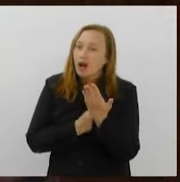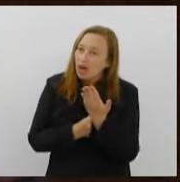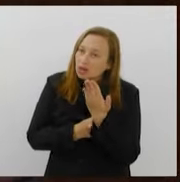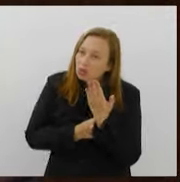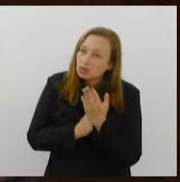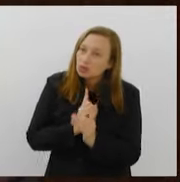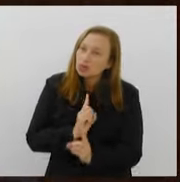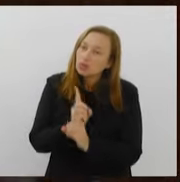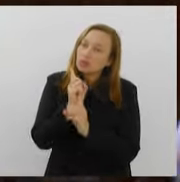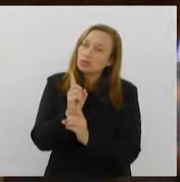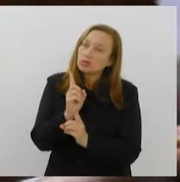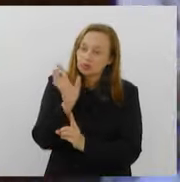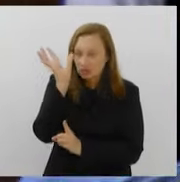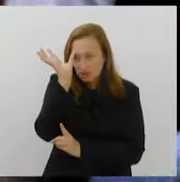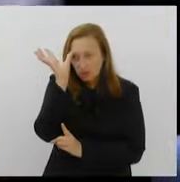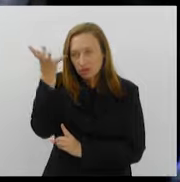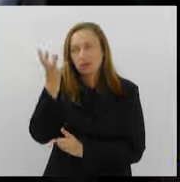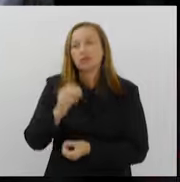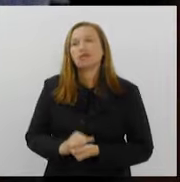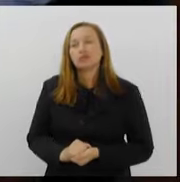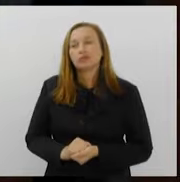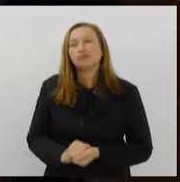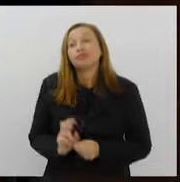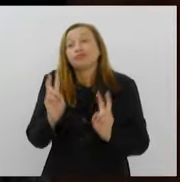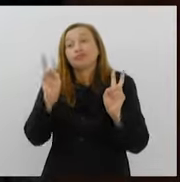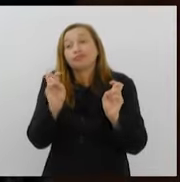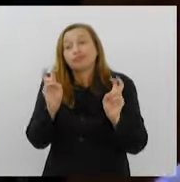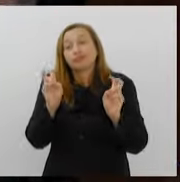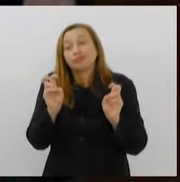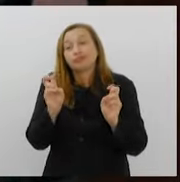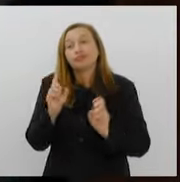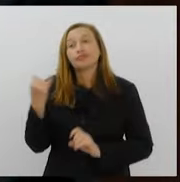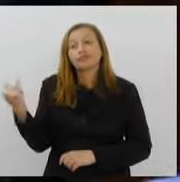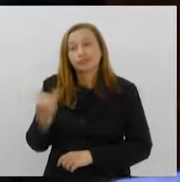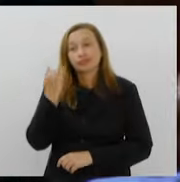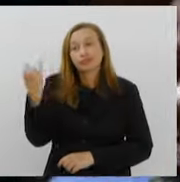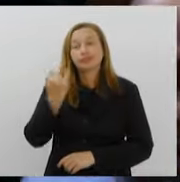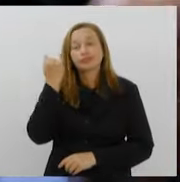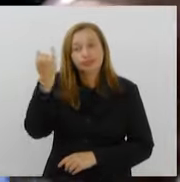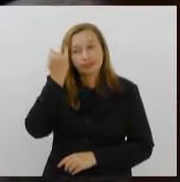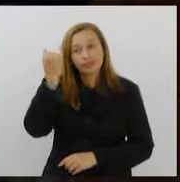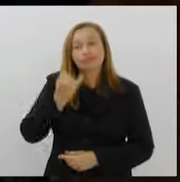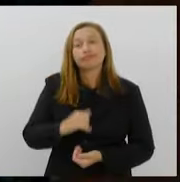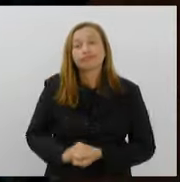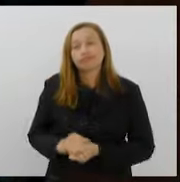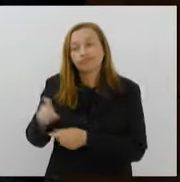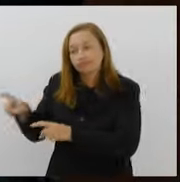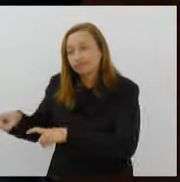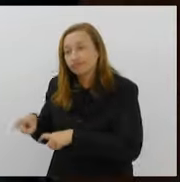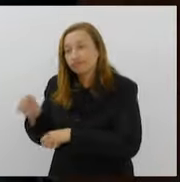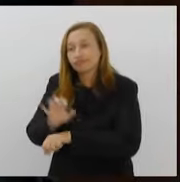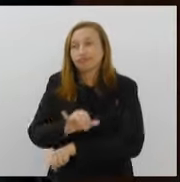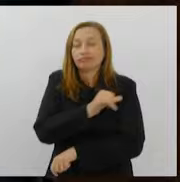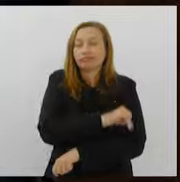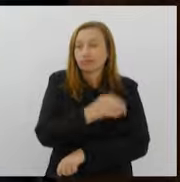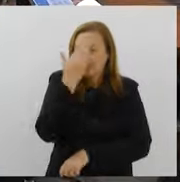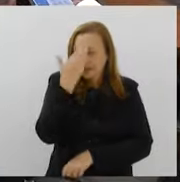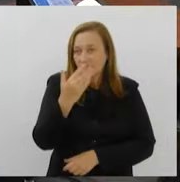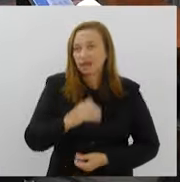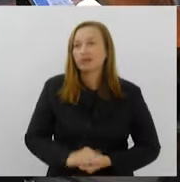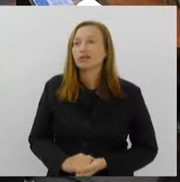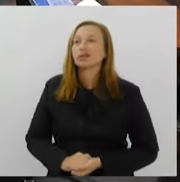encontrar uma solução para essa questão tão importante para o interior do estado do Rio de Janeiro. Muito